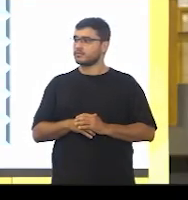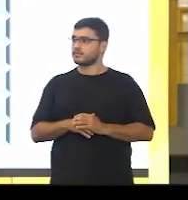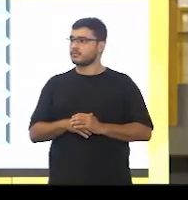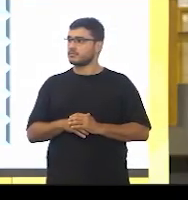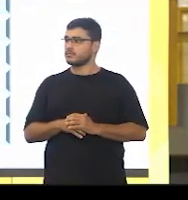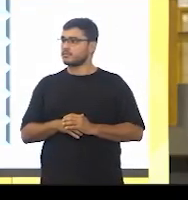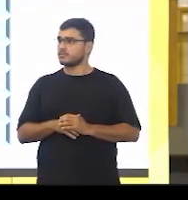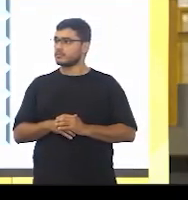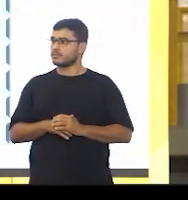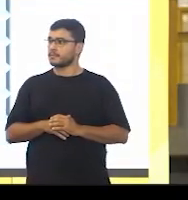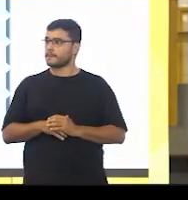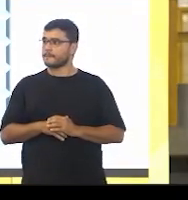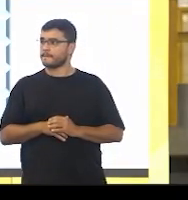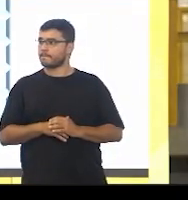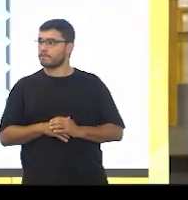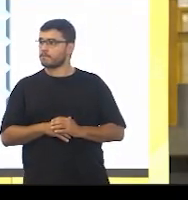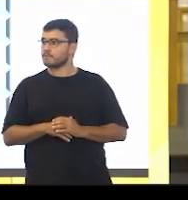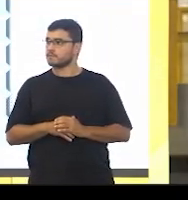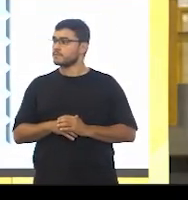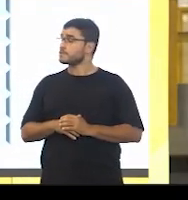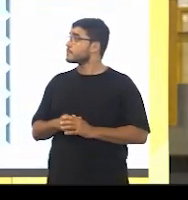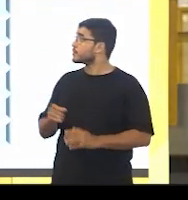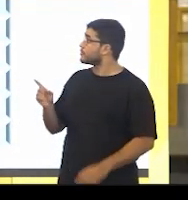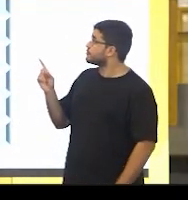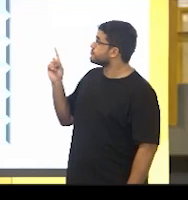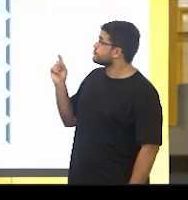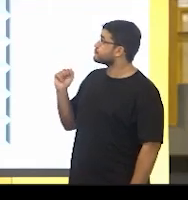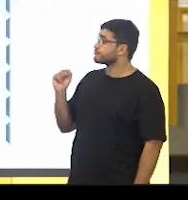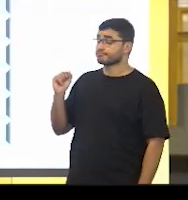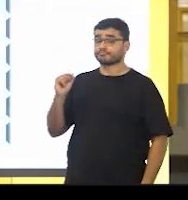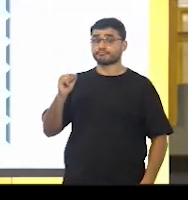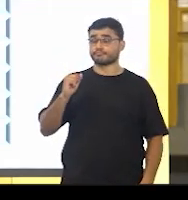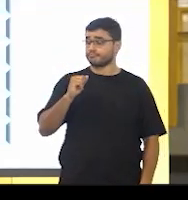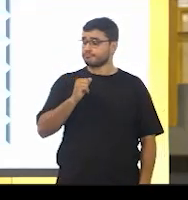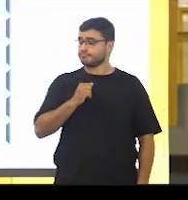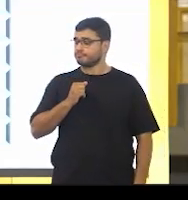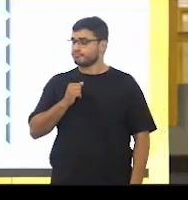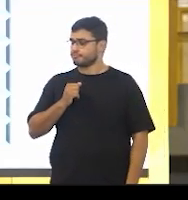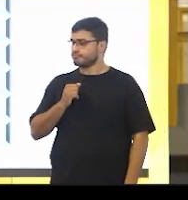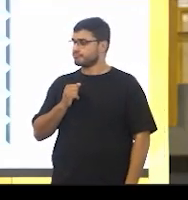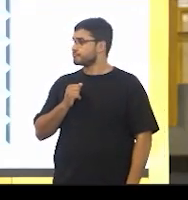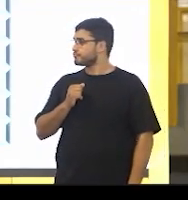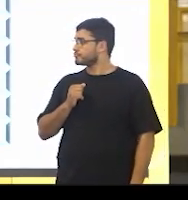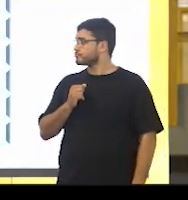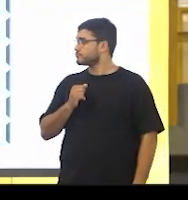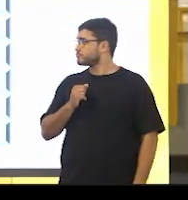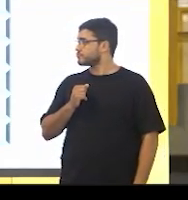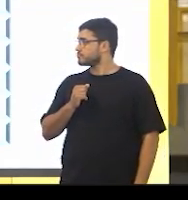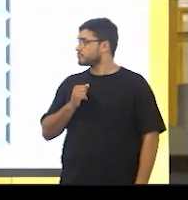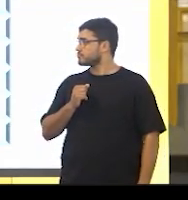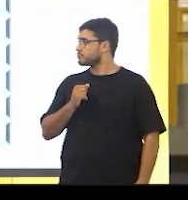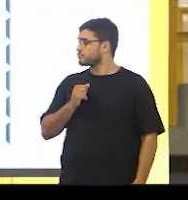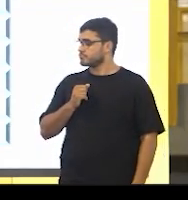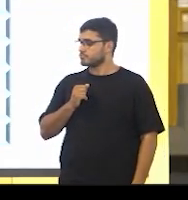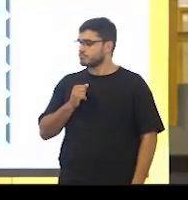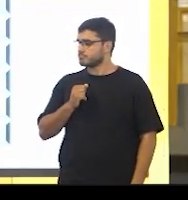Questão 5. Questão 5. Acompanhe pelo material de vocês,